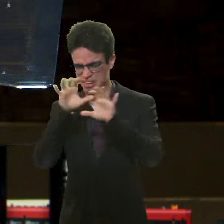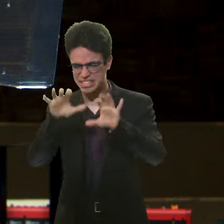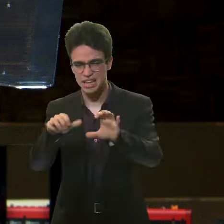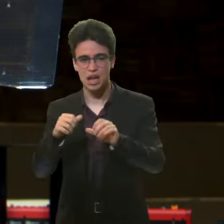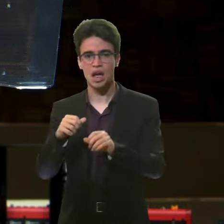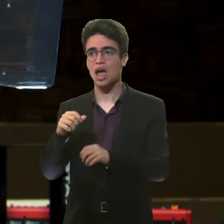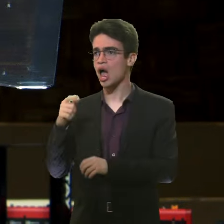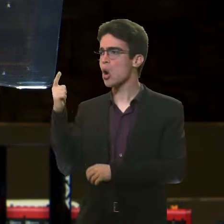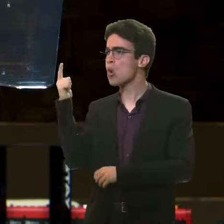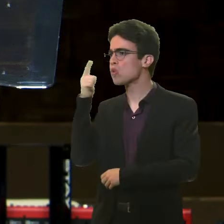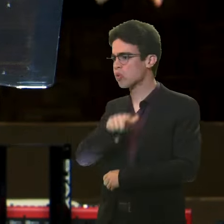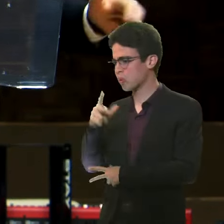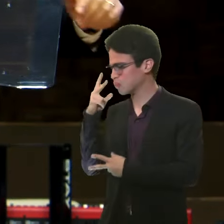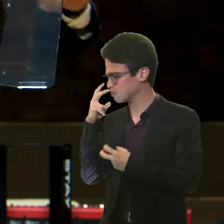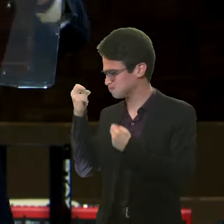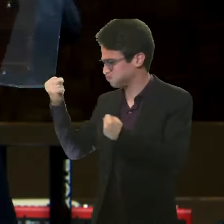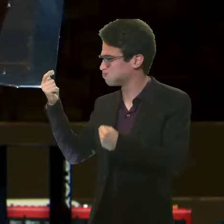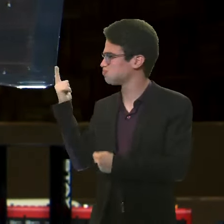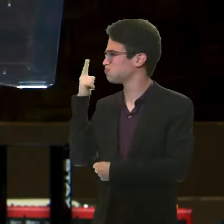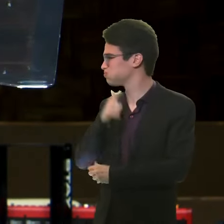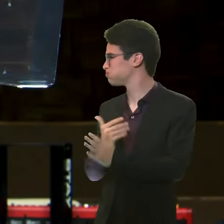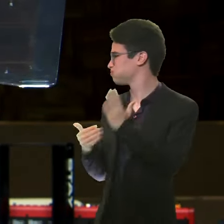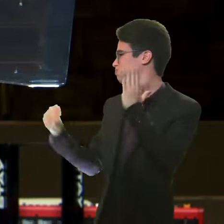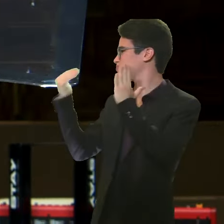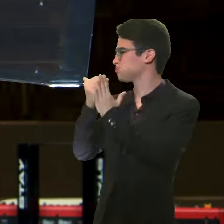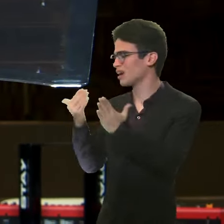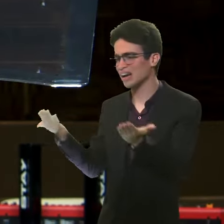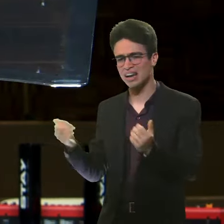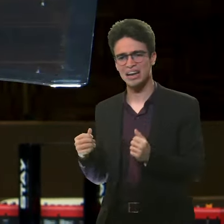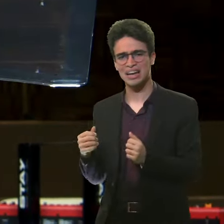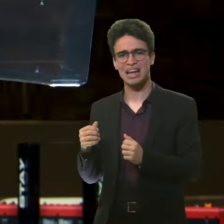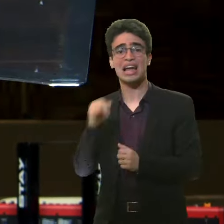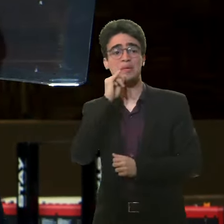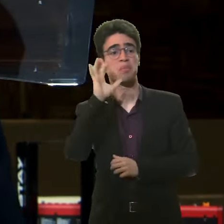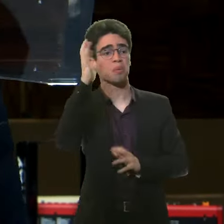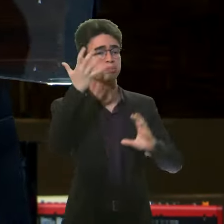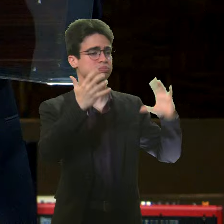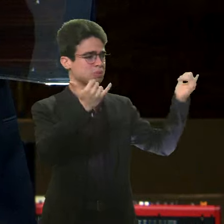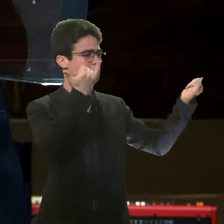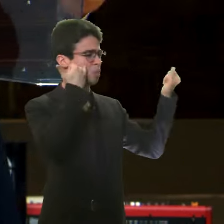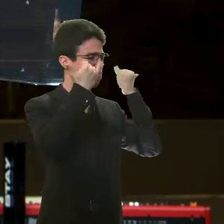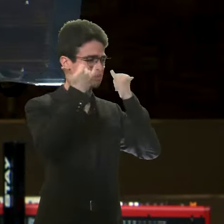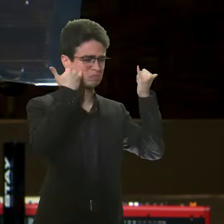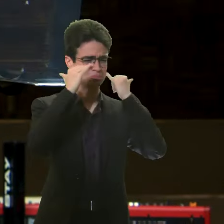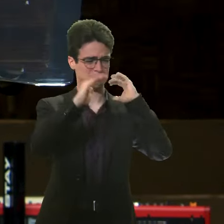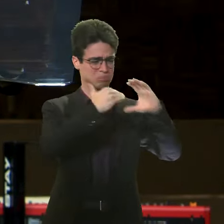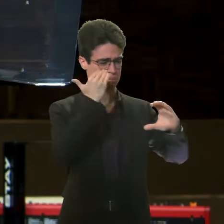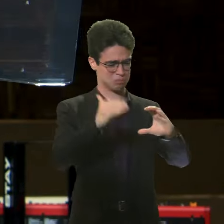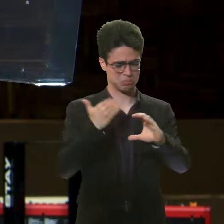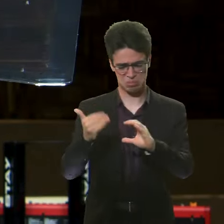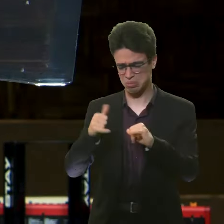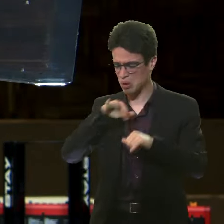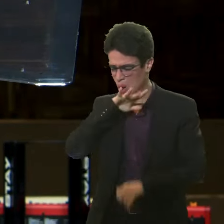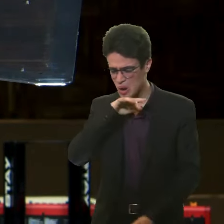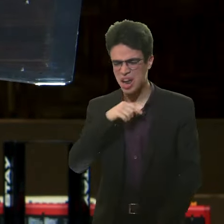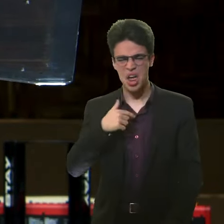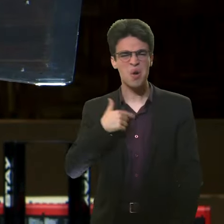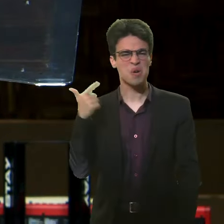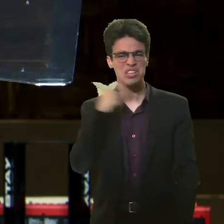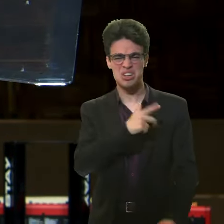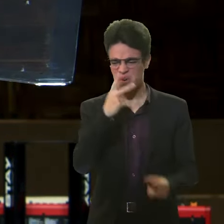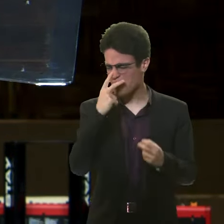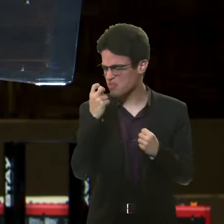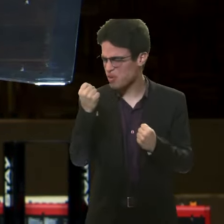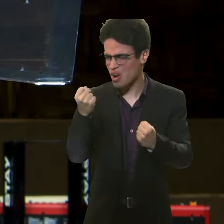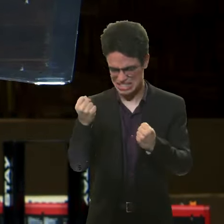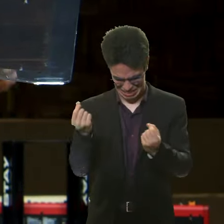em momentos onde tragédias acontecem, más notícias chegam, encontrar força? Por isso hoje nós vamos